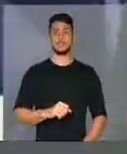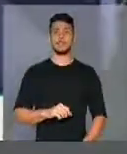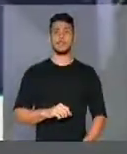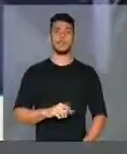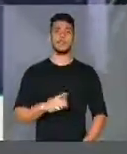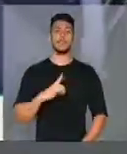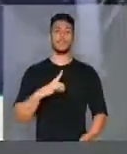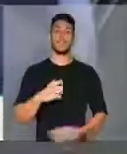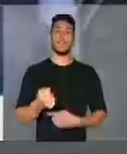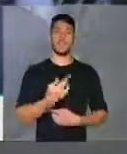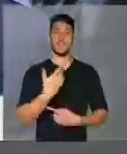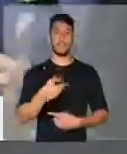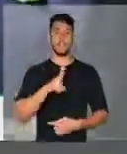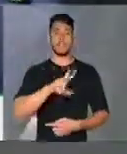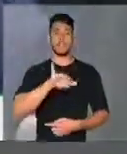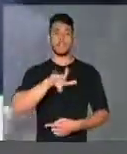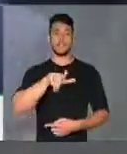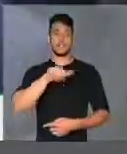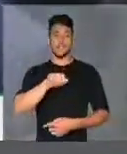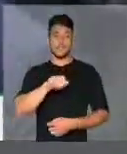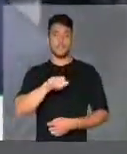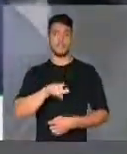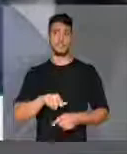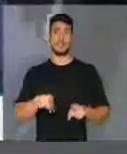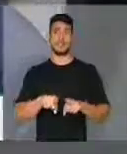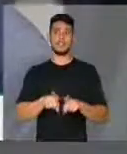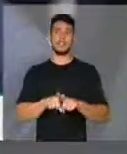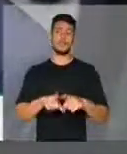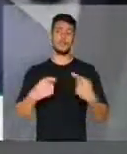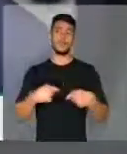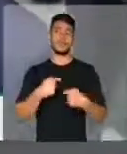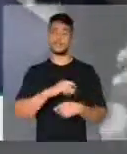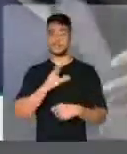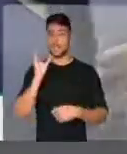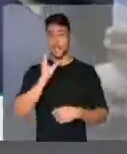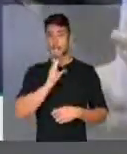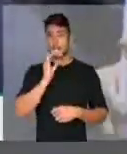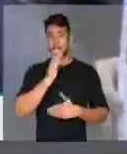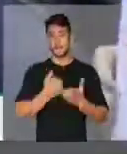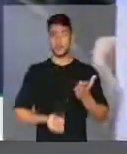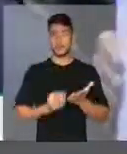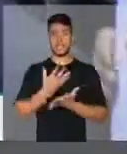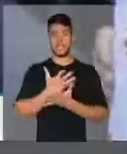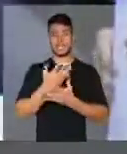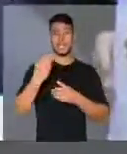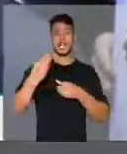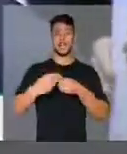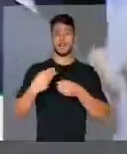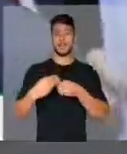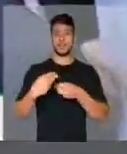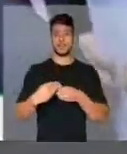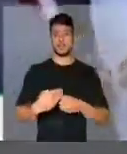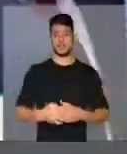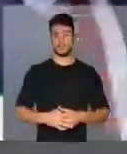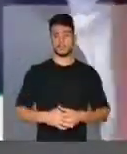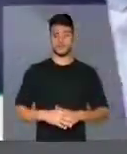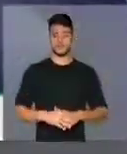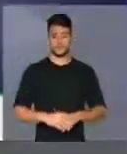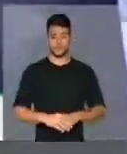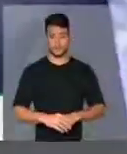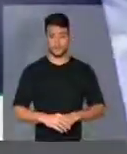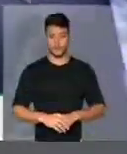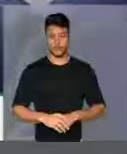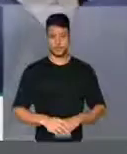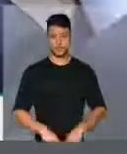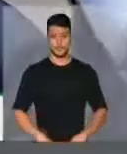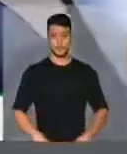na vila santa luzia que nenhum novo município no município de porto ato que é um município muito difícil de ser administrado pelo tamanho